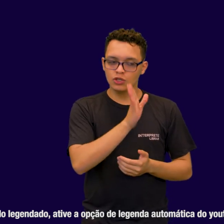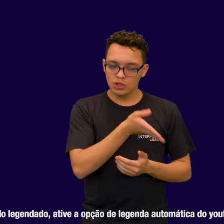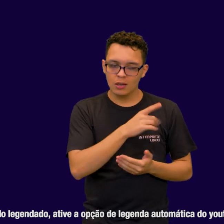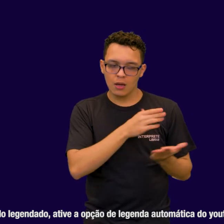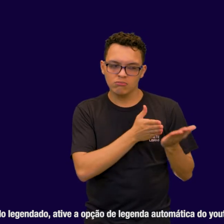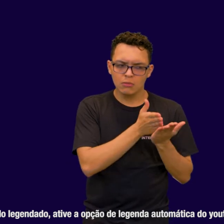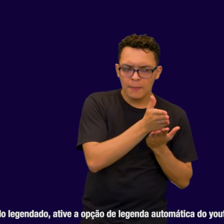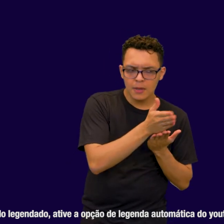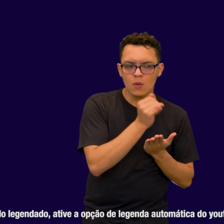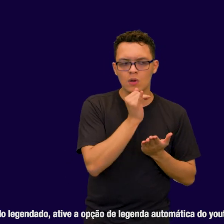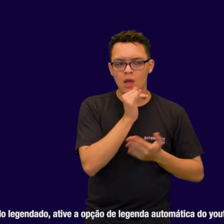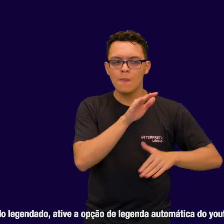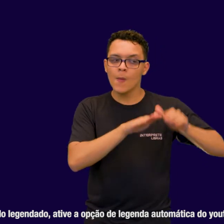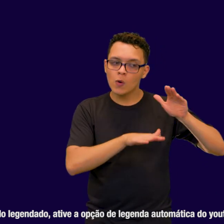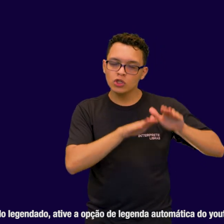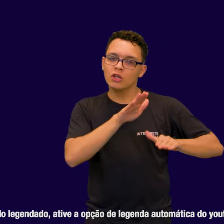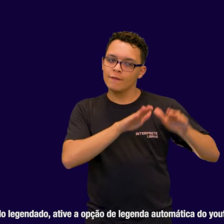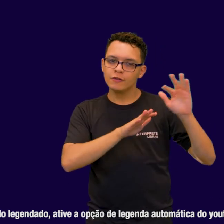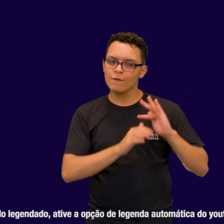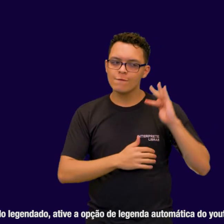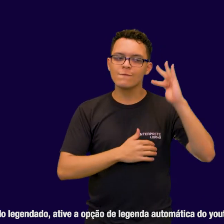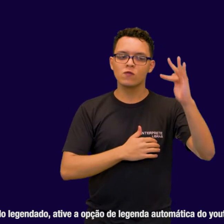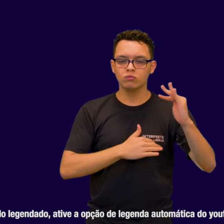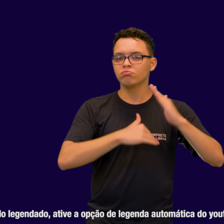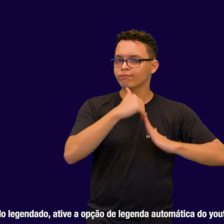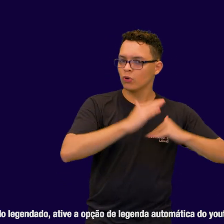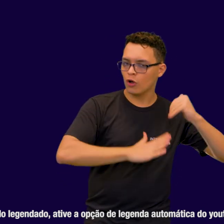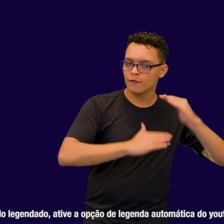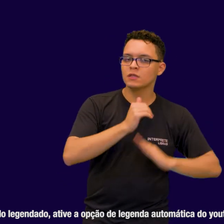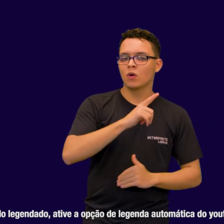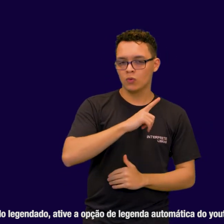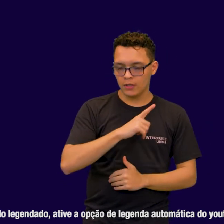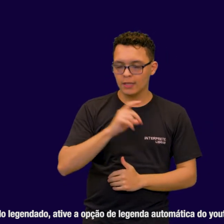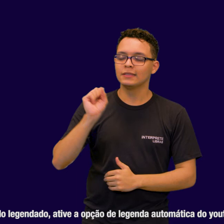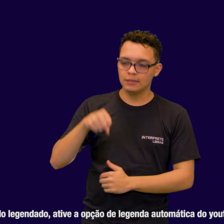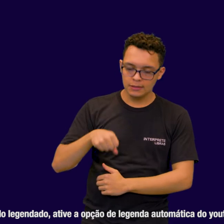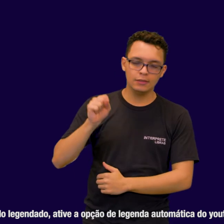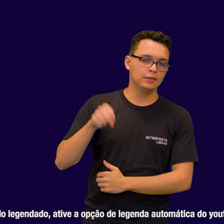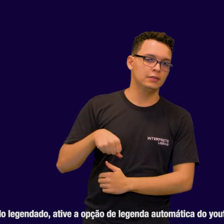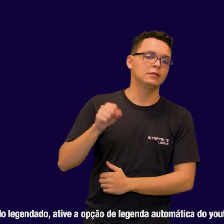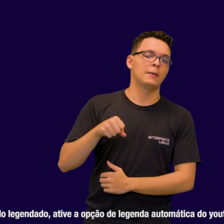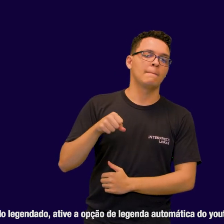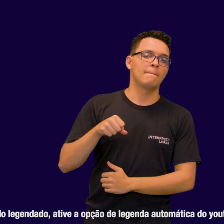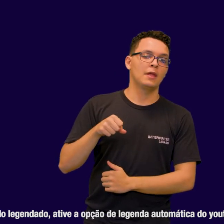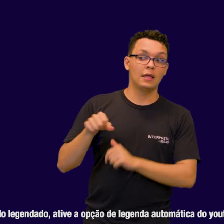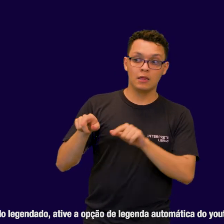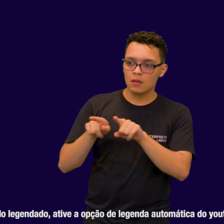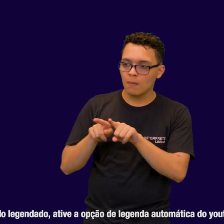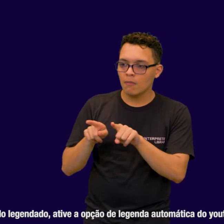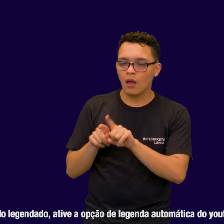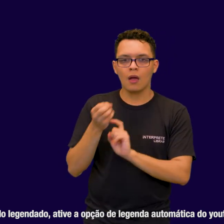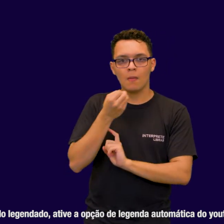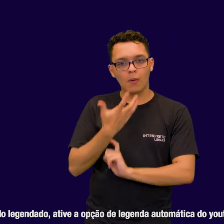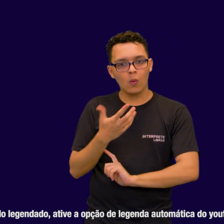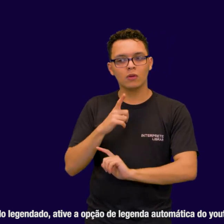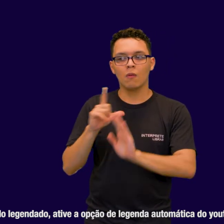é um entendimento de que existe o profissional e que existe a profissão, né? Exatamente. E inclusive para balizar, né,